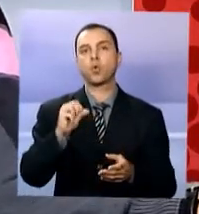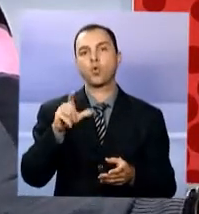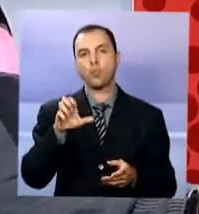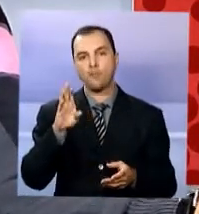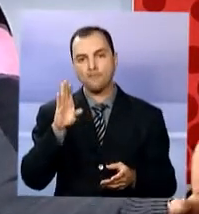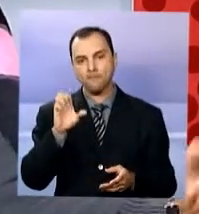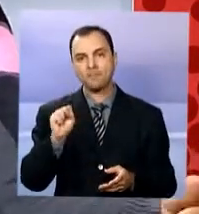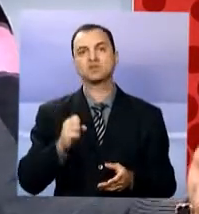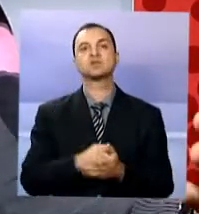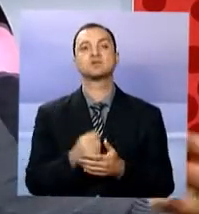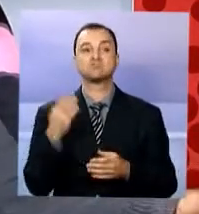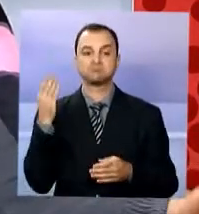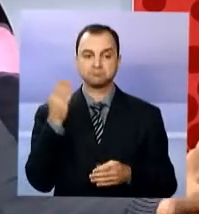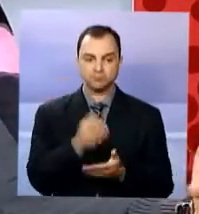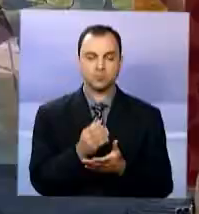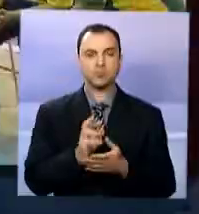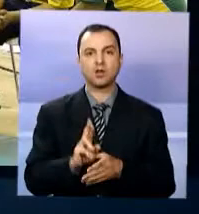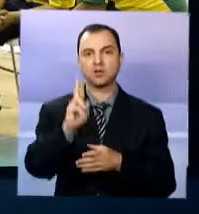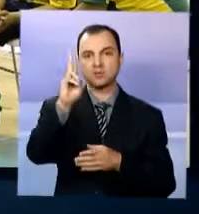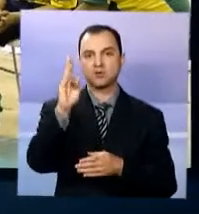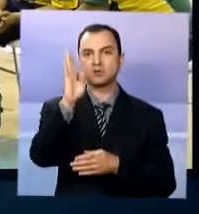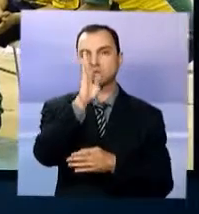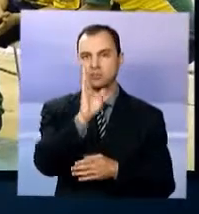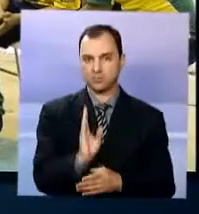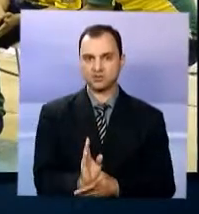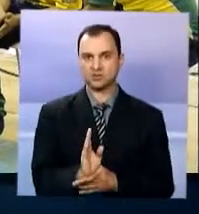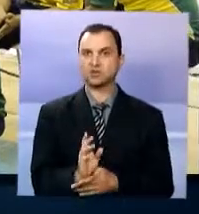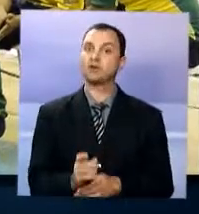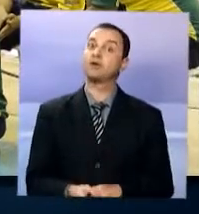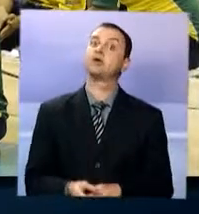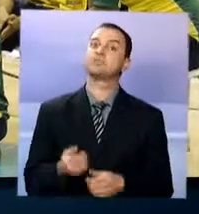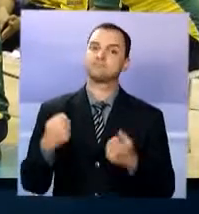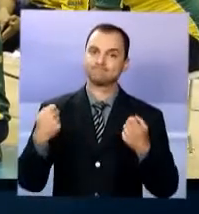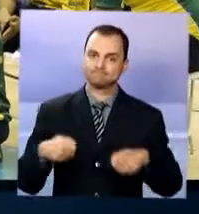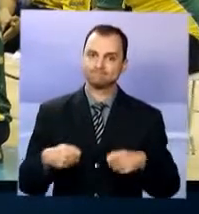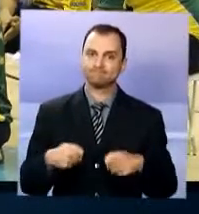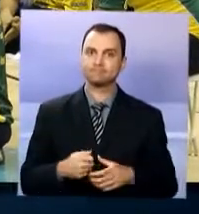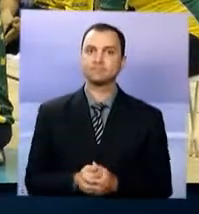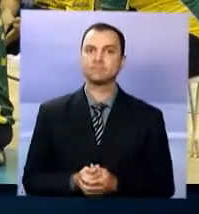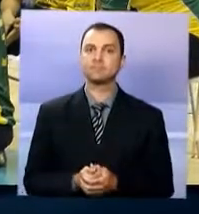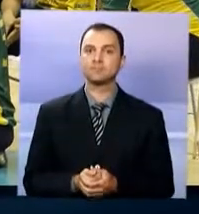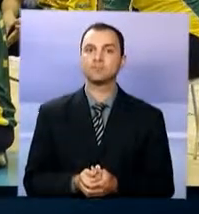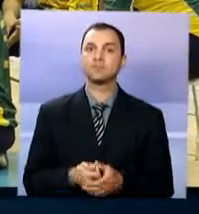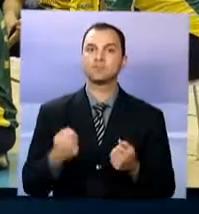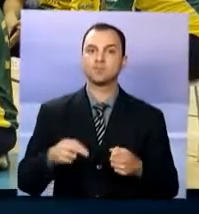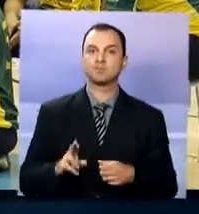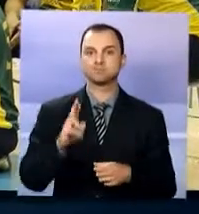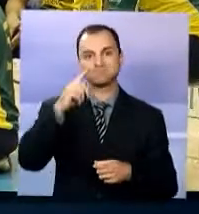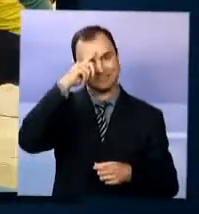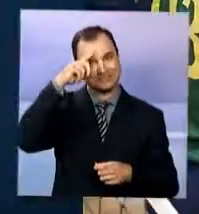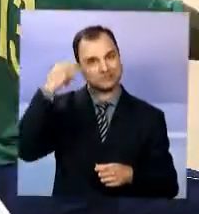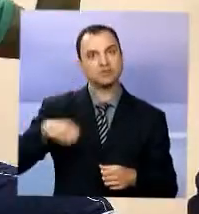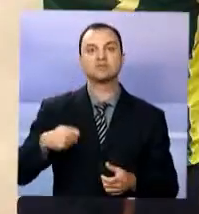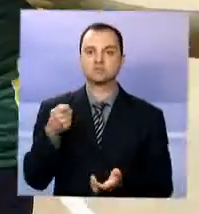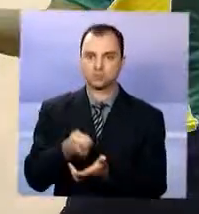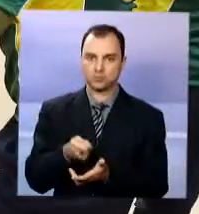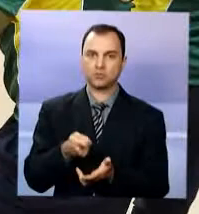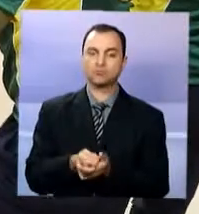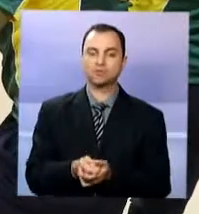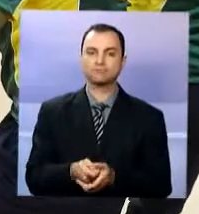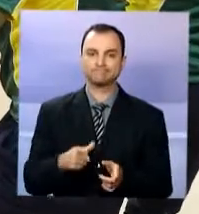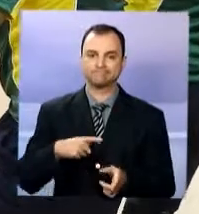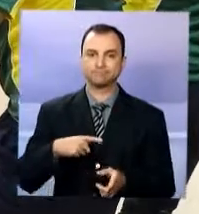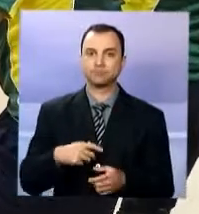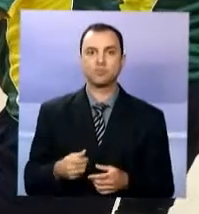agora quando você chega para representar o seu país aí você vai ter você é que é o alto rendimento e você vai ser cobrado por isso